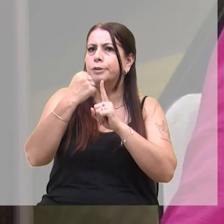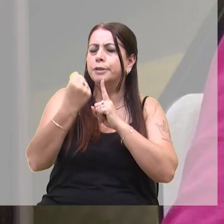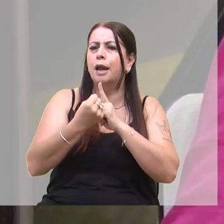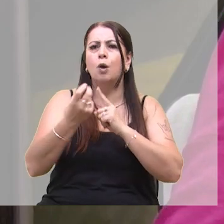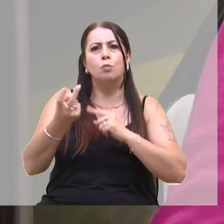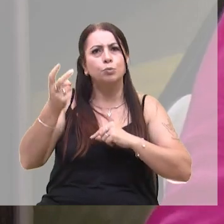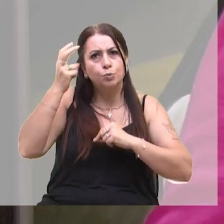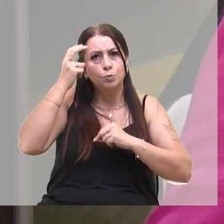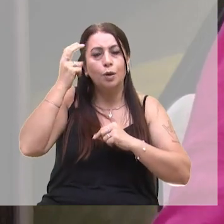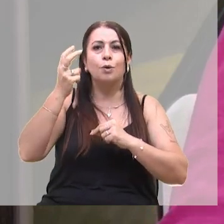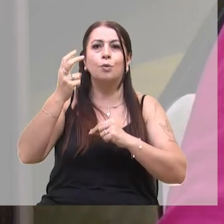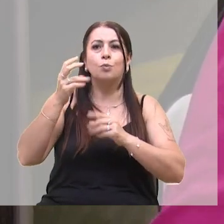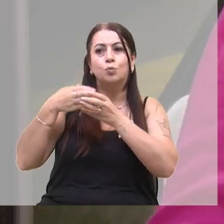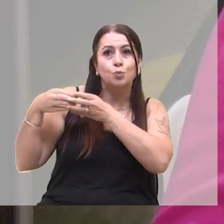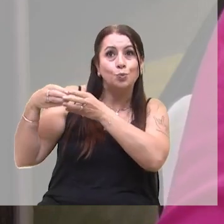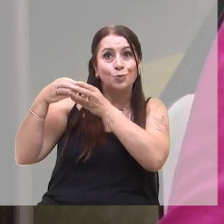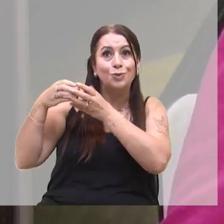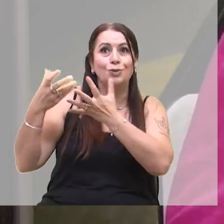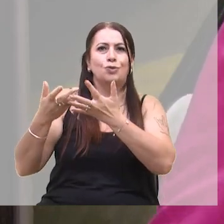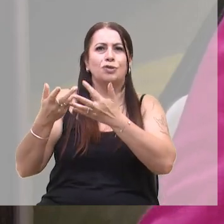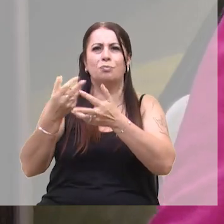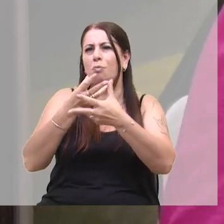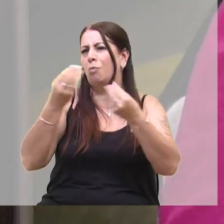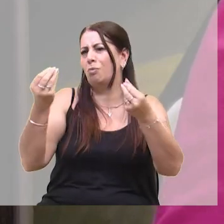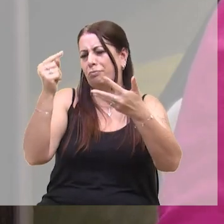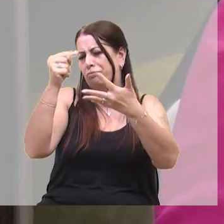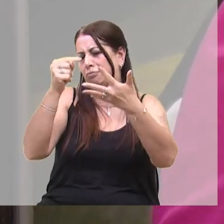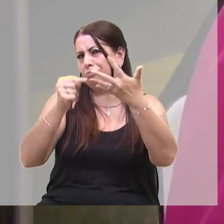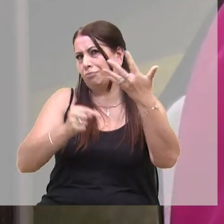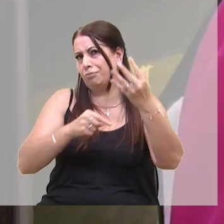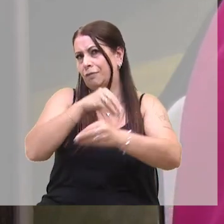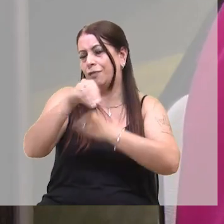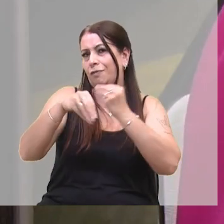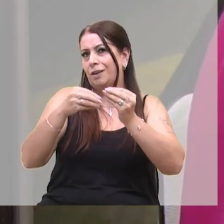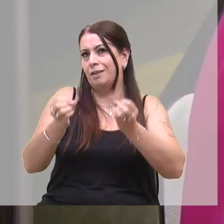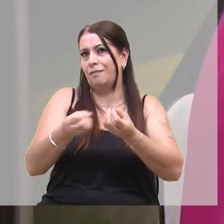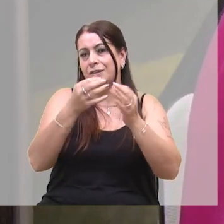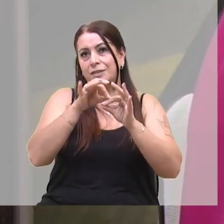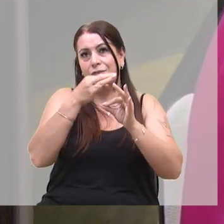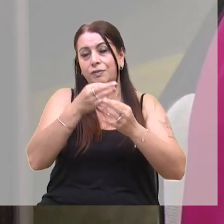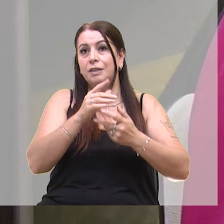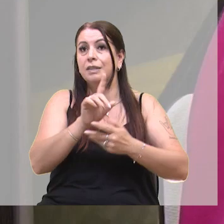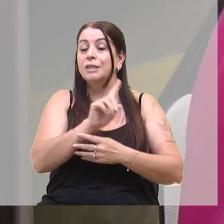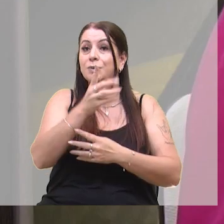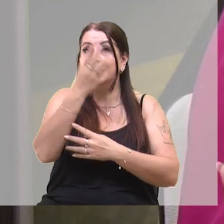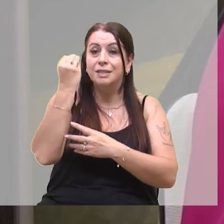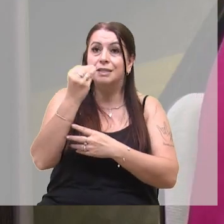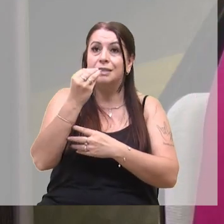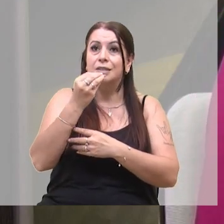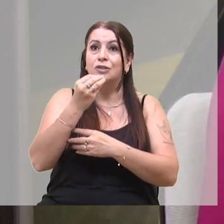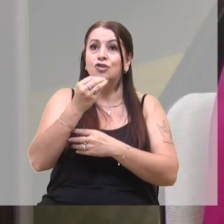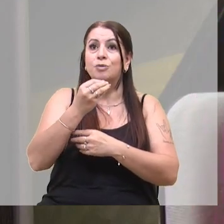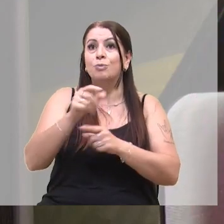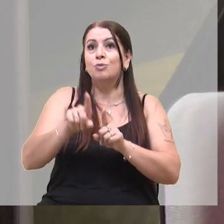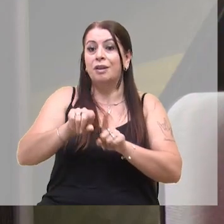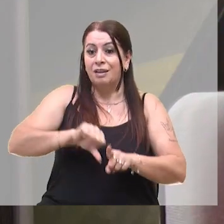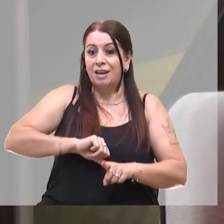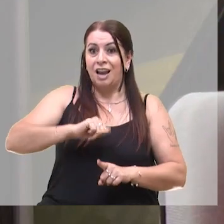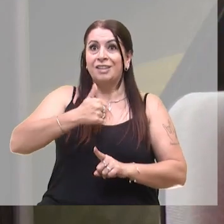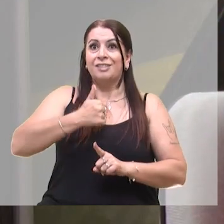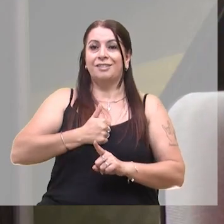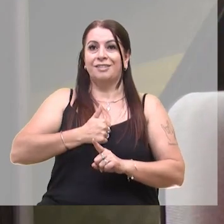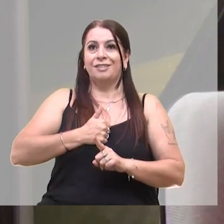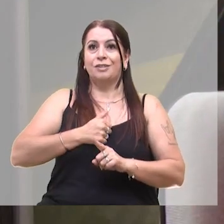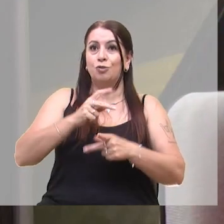na questão social, na questão cultural, na questão turística. Tem tanta coisa envolvida em Festa da Uva, né? Sem falar na